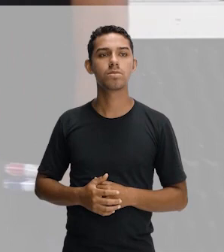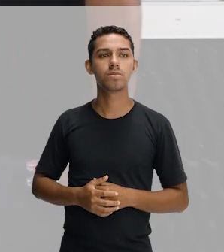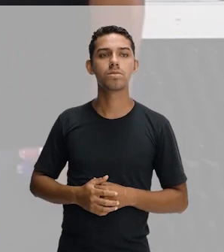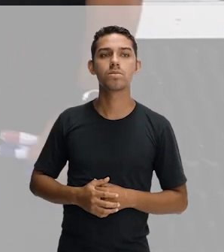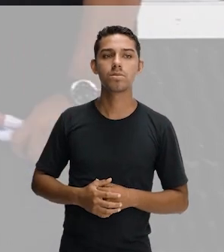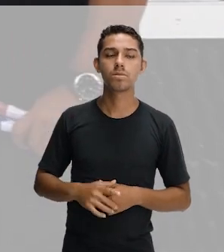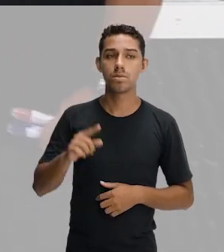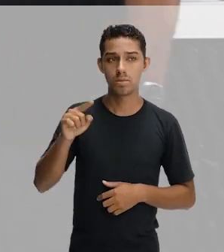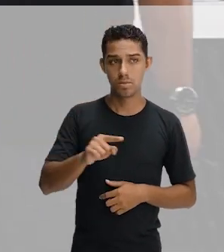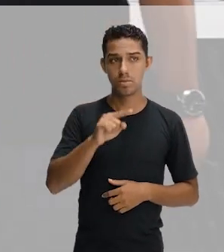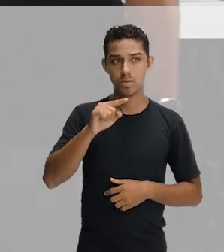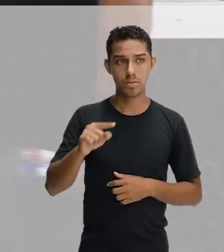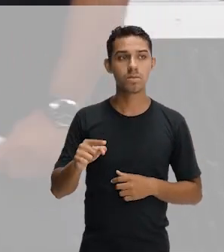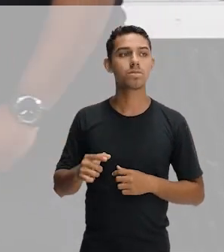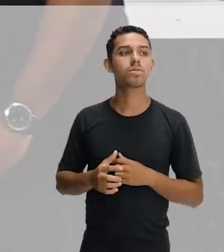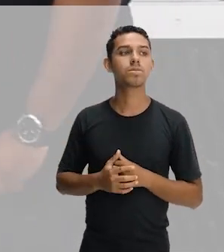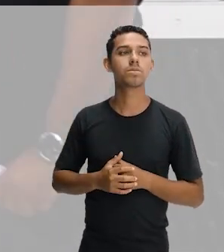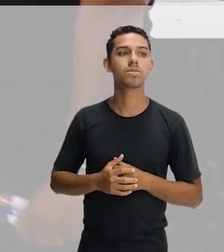vezes,